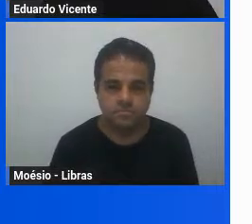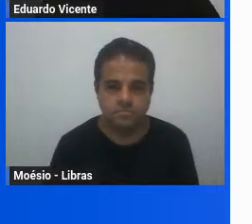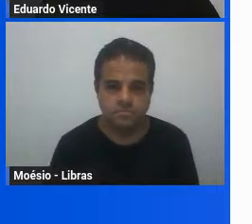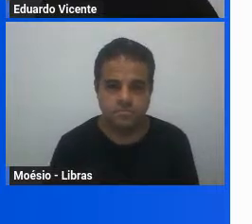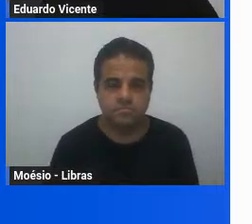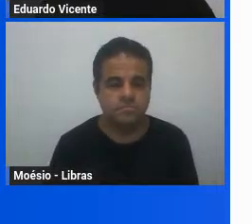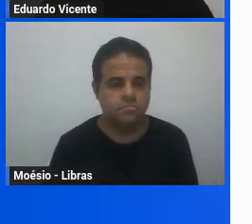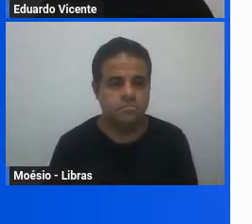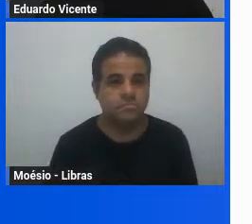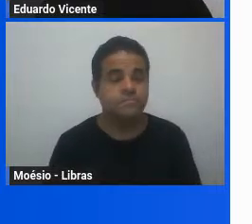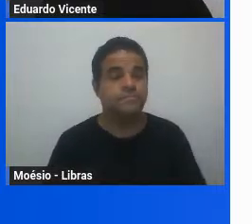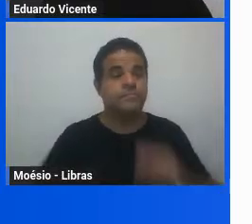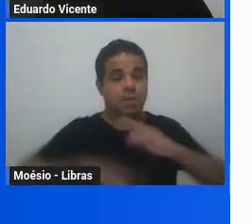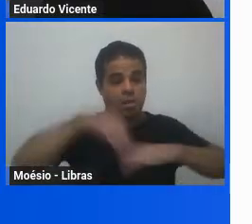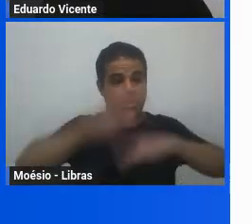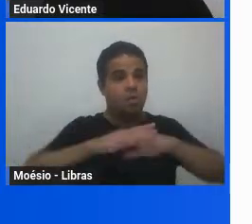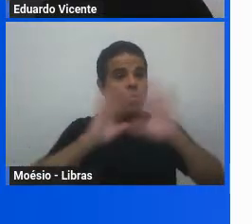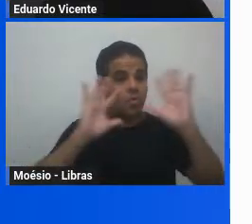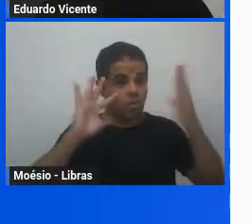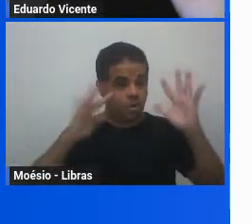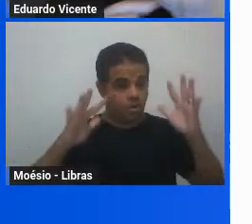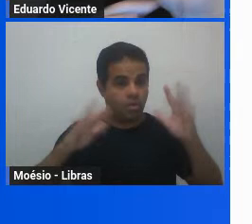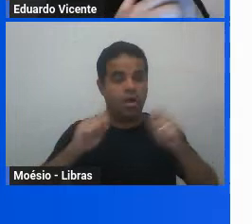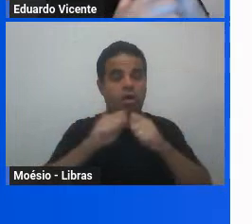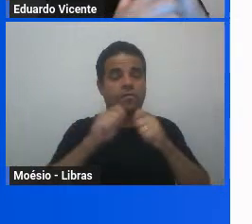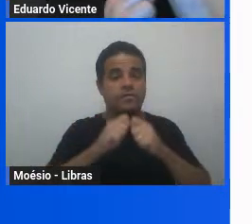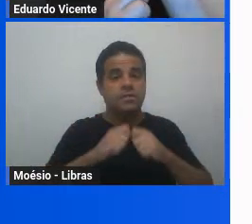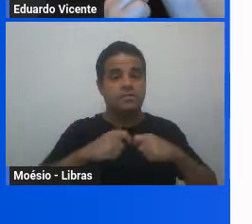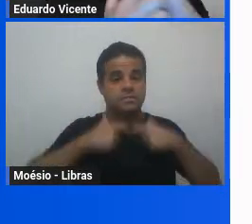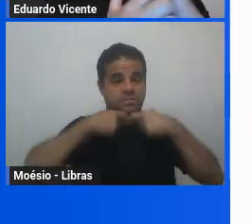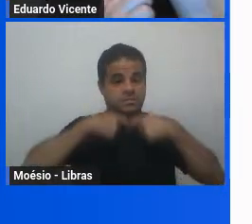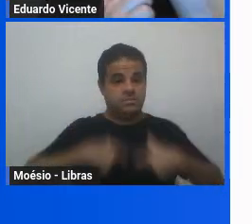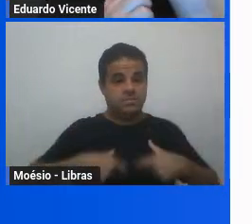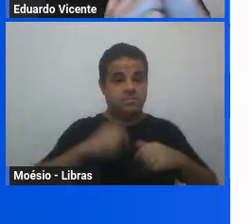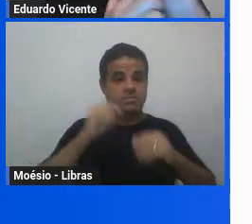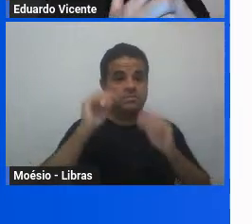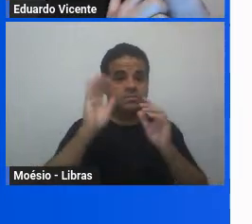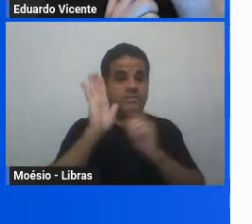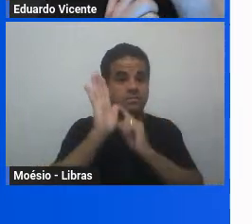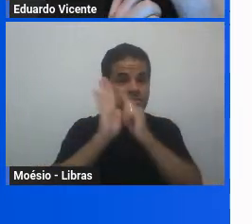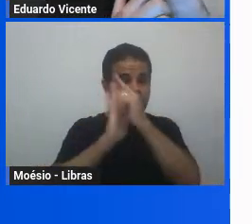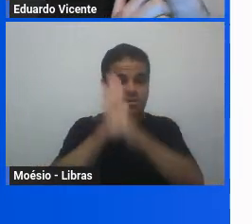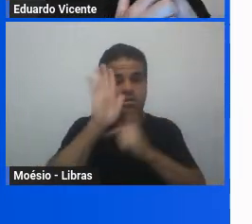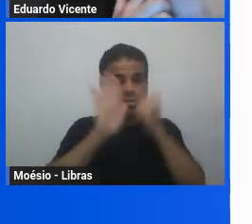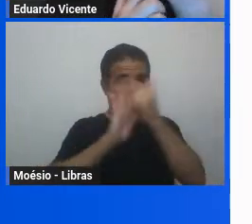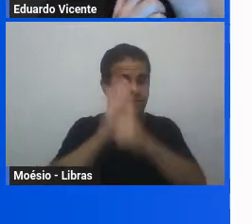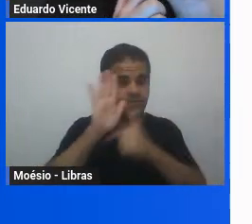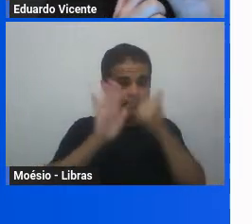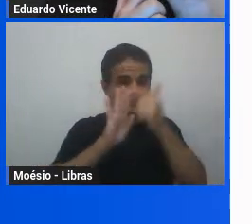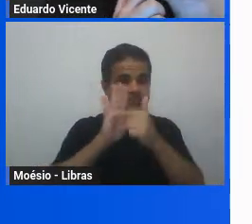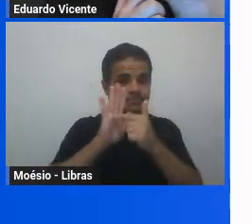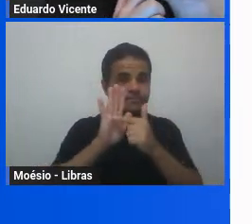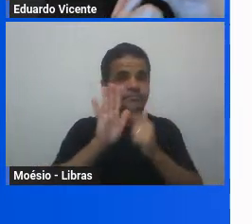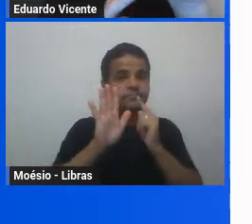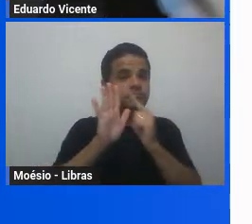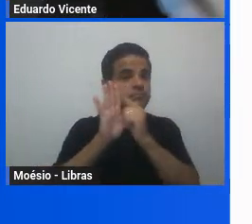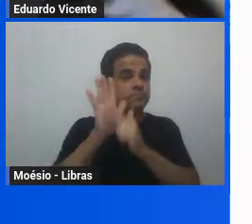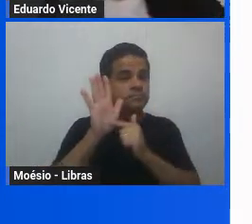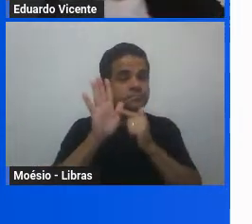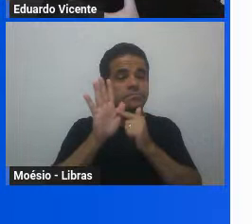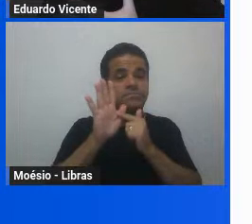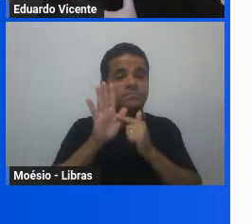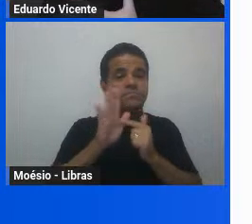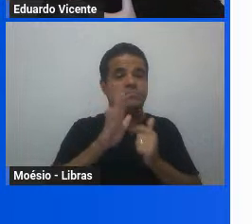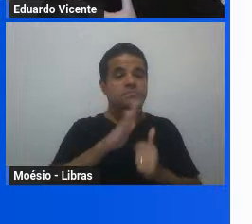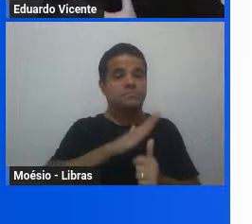Com uma das mãos, eu vou colocar esta região, chamada de hipotenar, vou colocar sobre